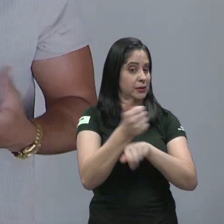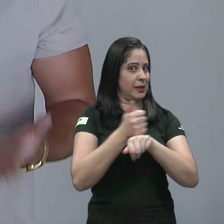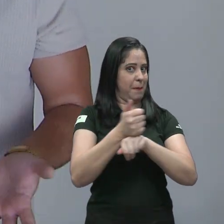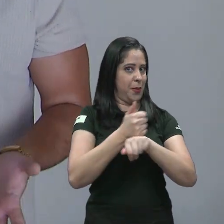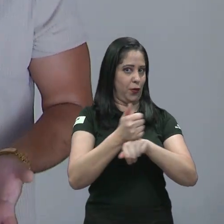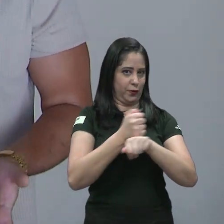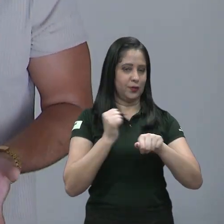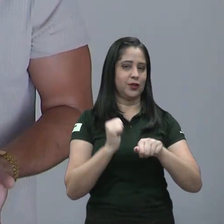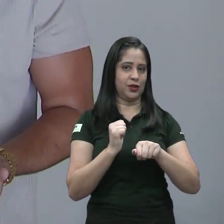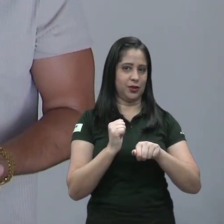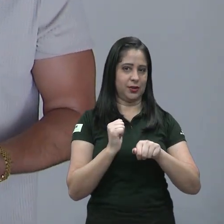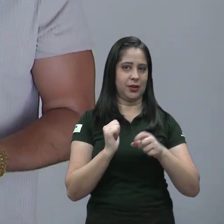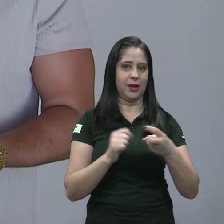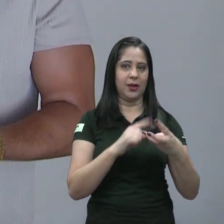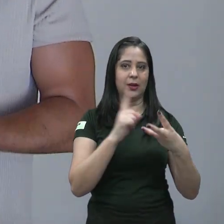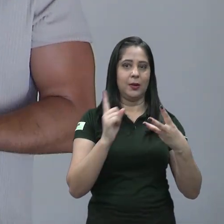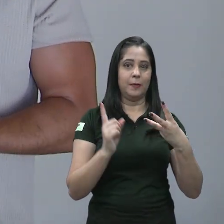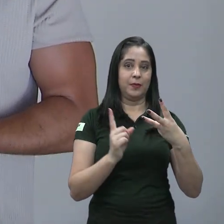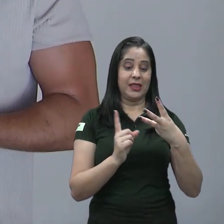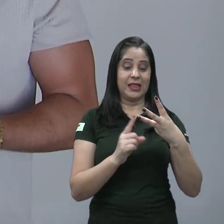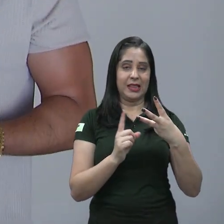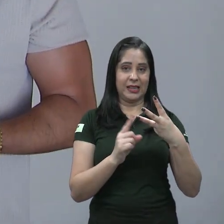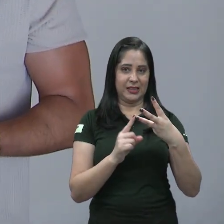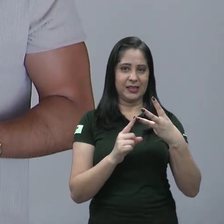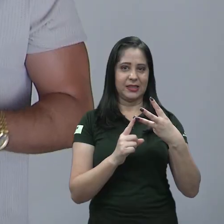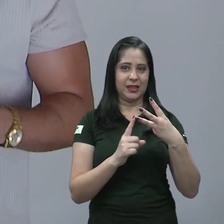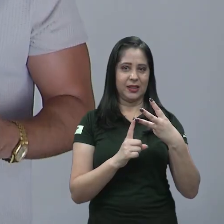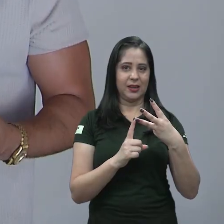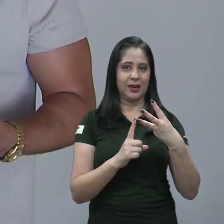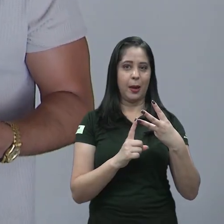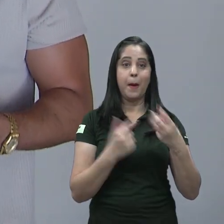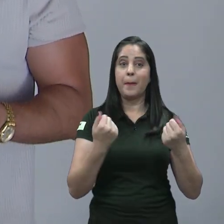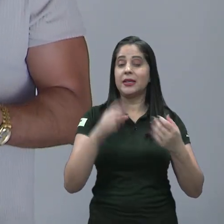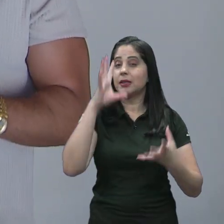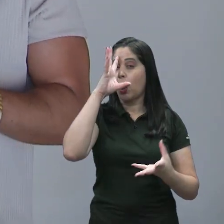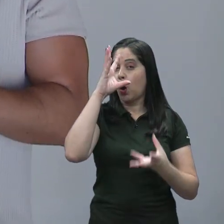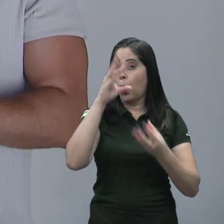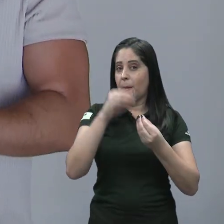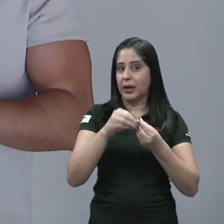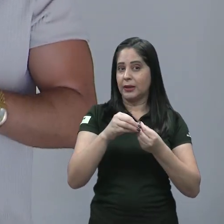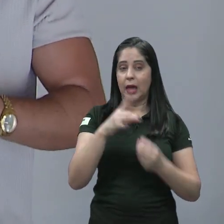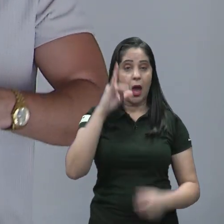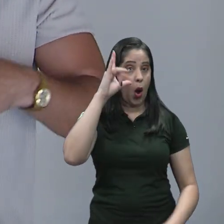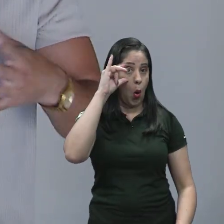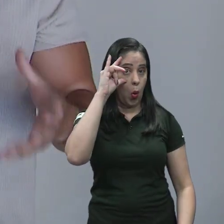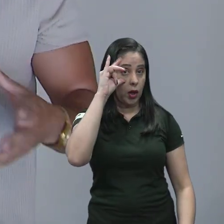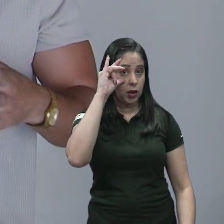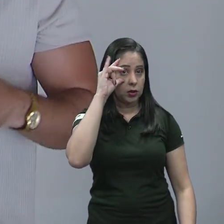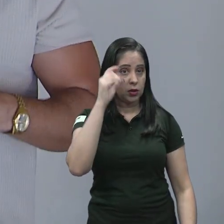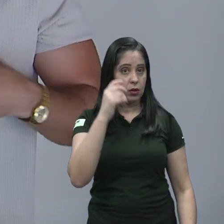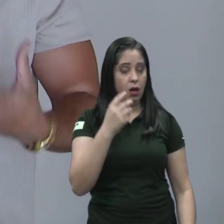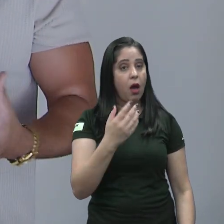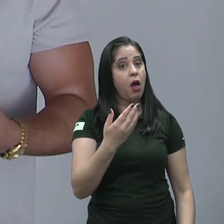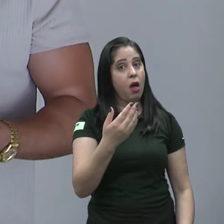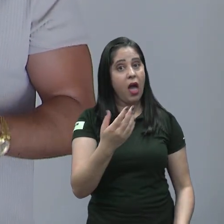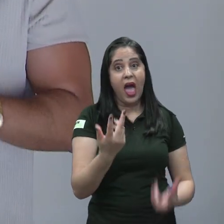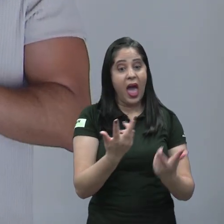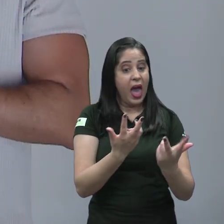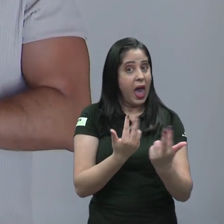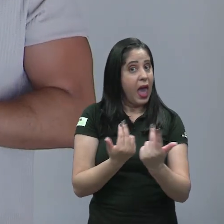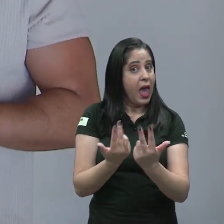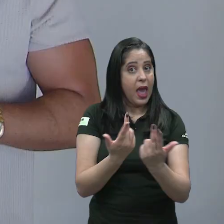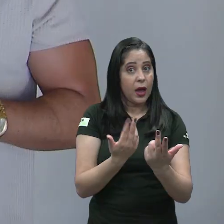vem perguntar sobre como você trabalha. E em terceiro lugar é entender que o seu Instagram, seu TikTok, suas redes